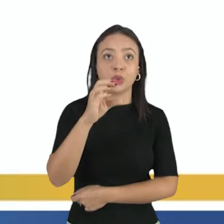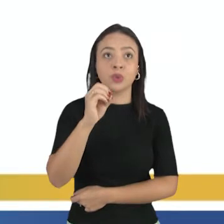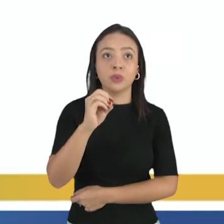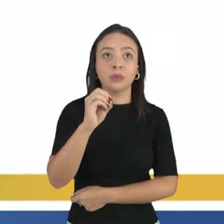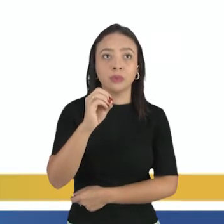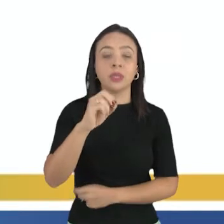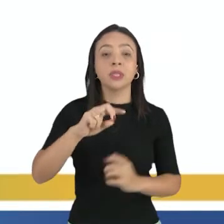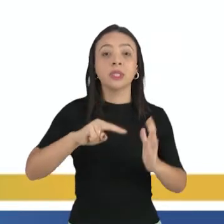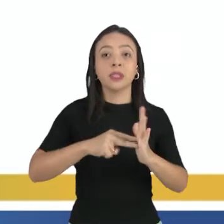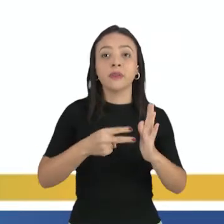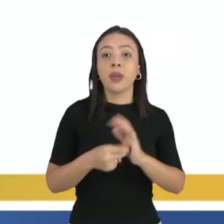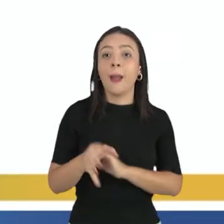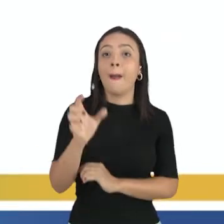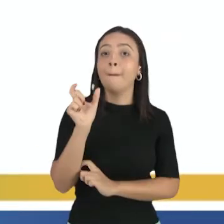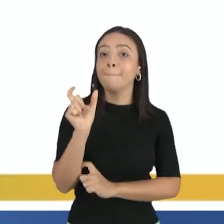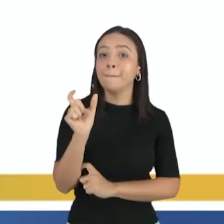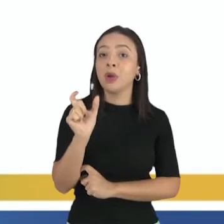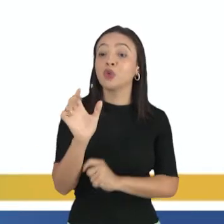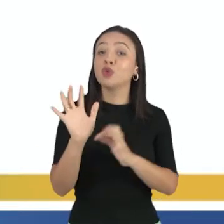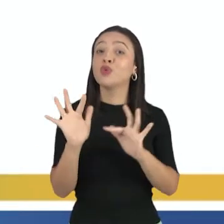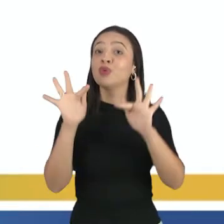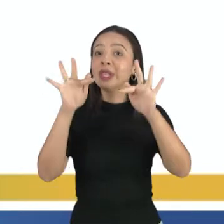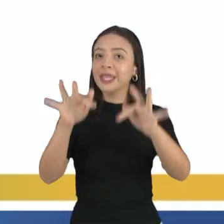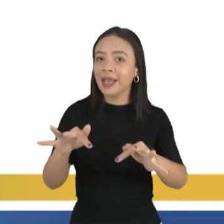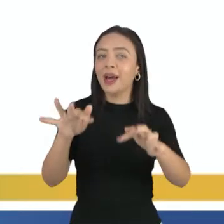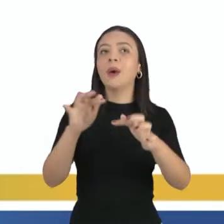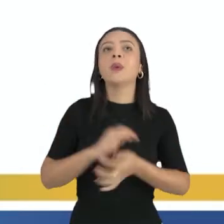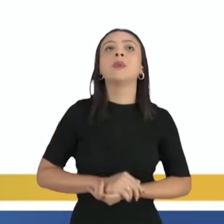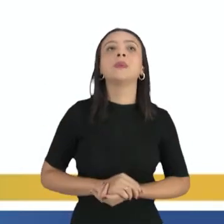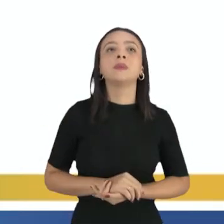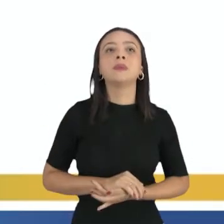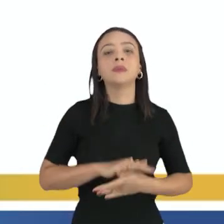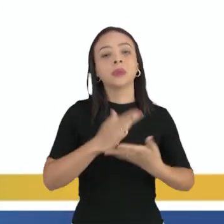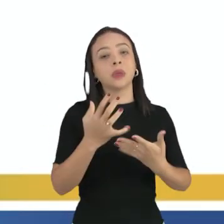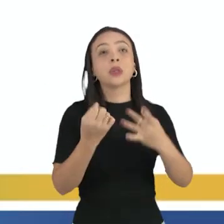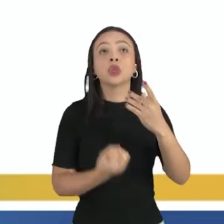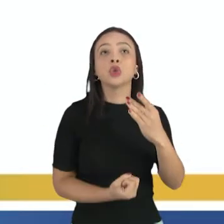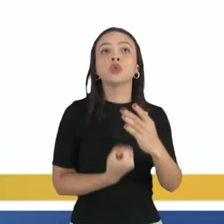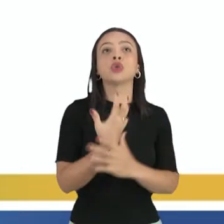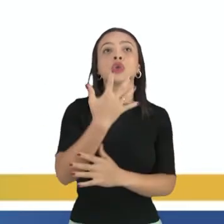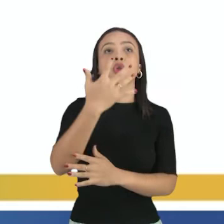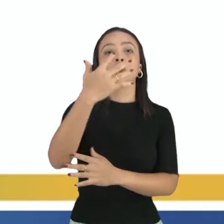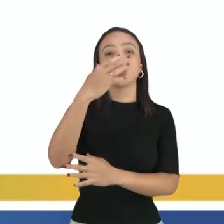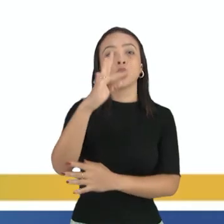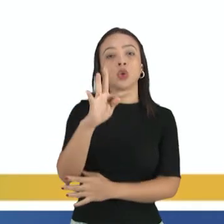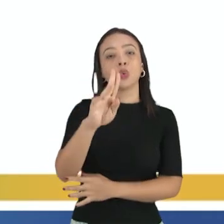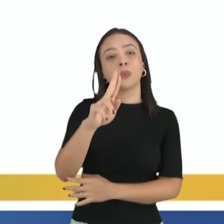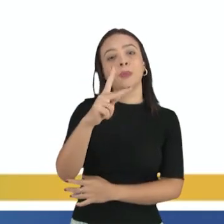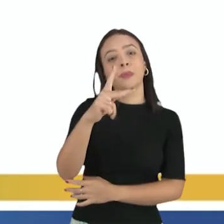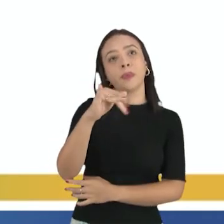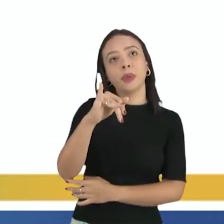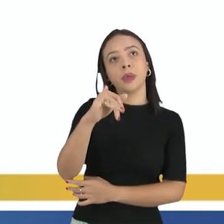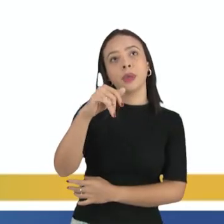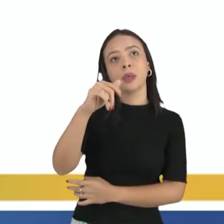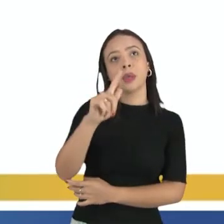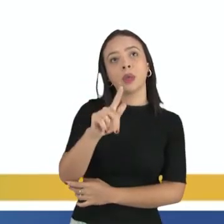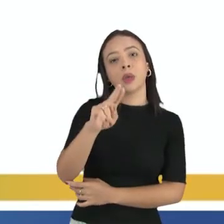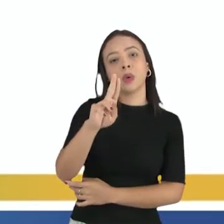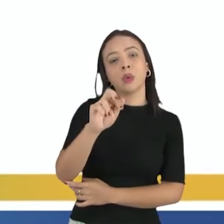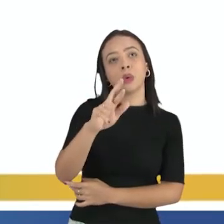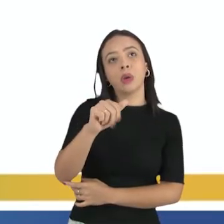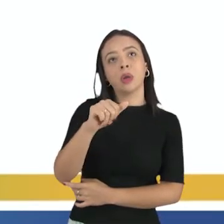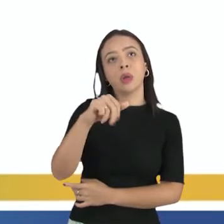ou seja, aquela palavrinha do final, né, de origem tupi-guarani, açu, guaçu